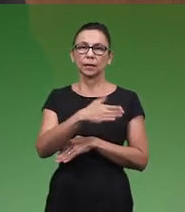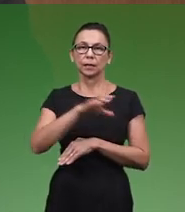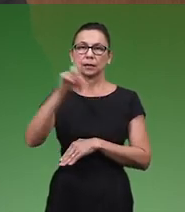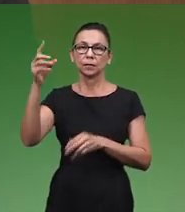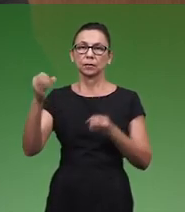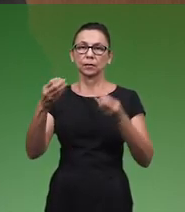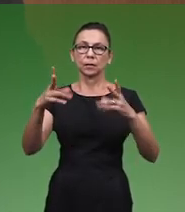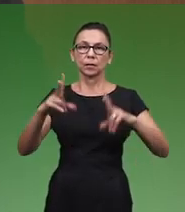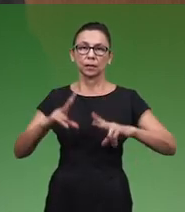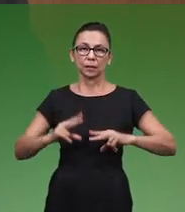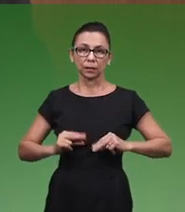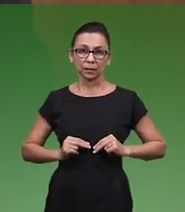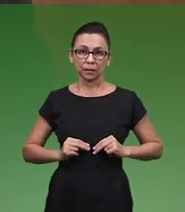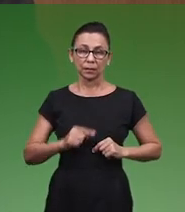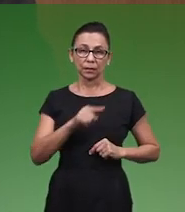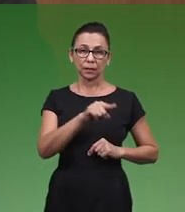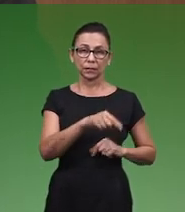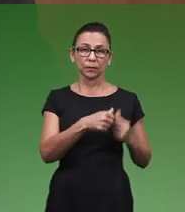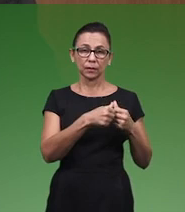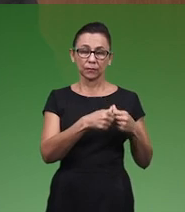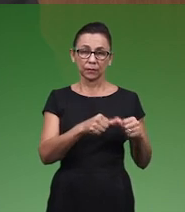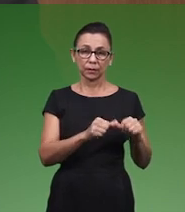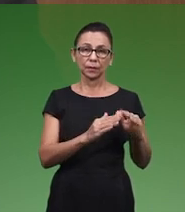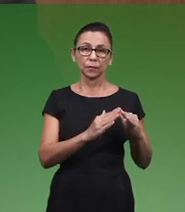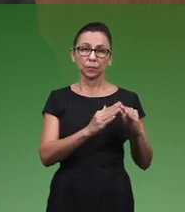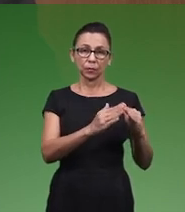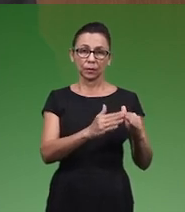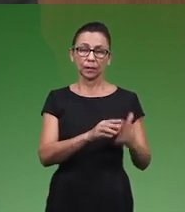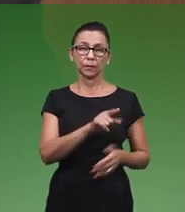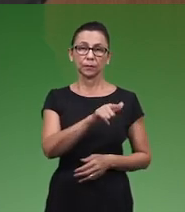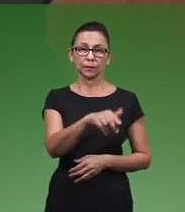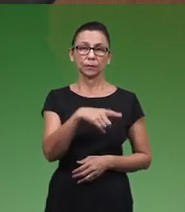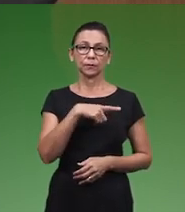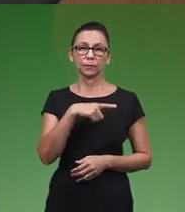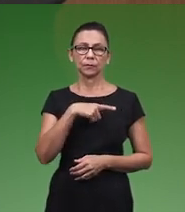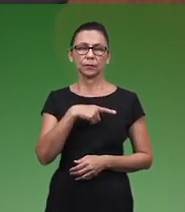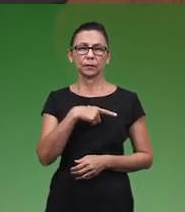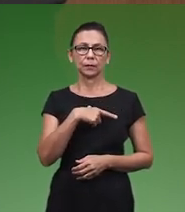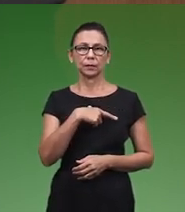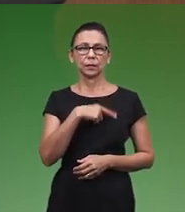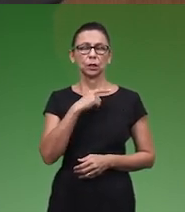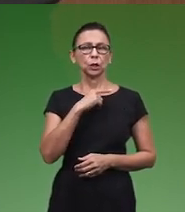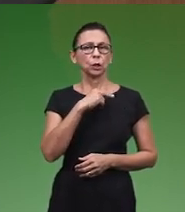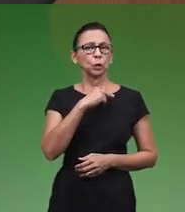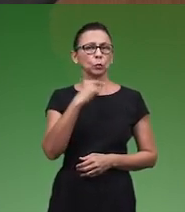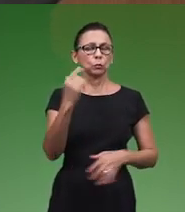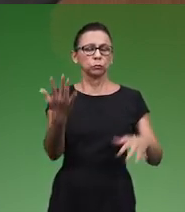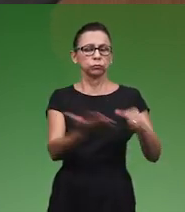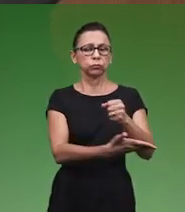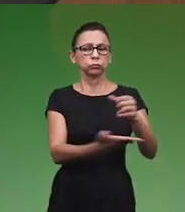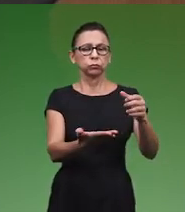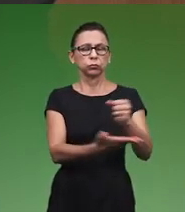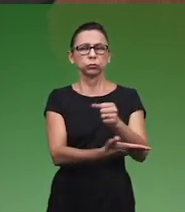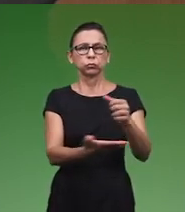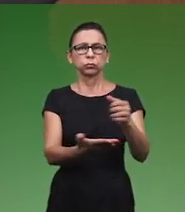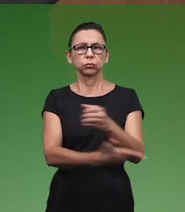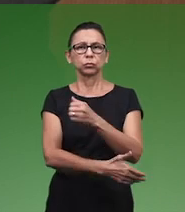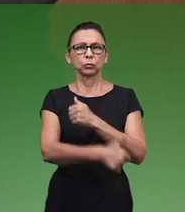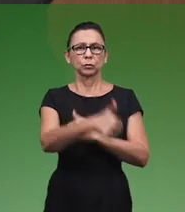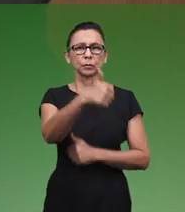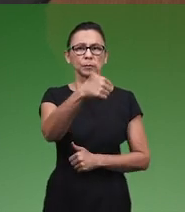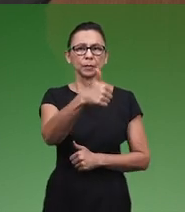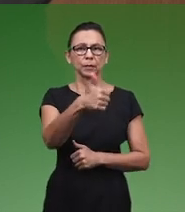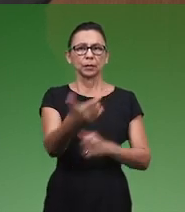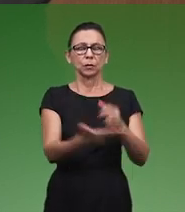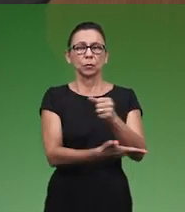nela habitares, então tomarás das primícias de todos os frutos da terra que trouxer de vossa terra que te dá o